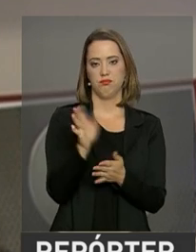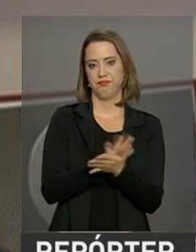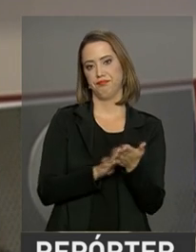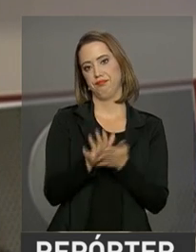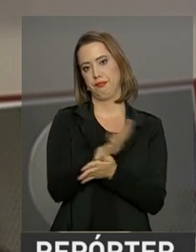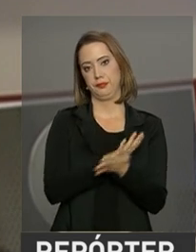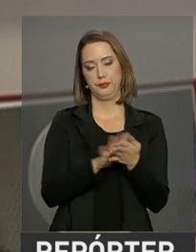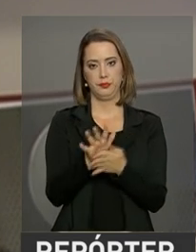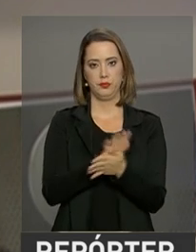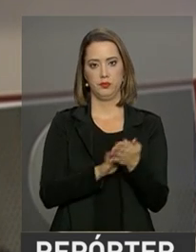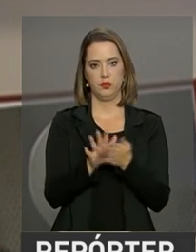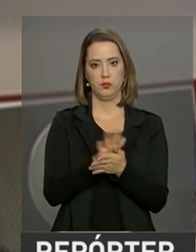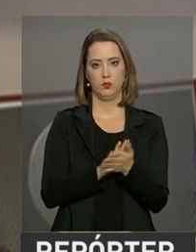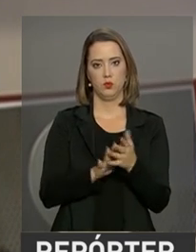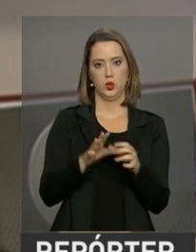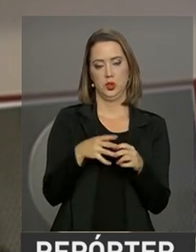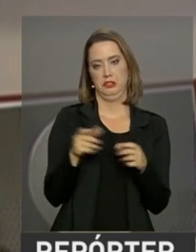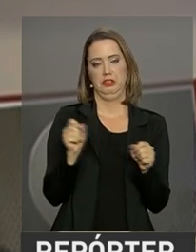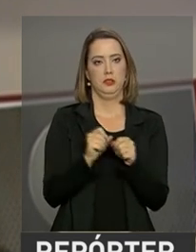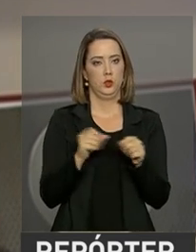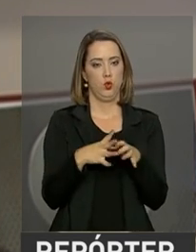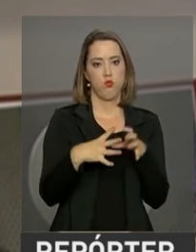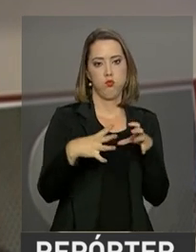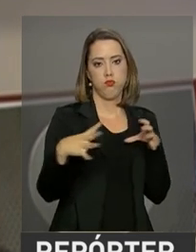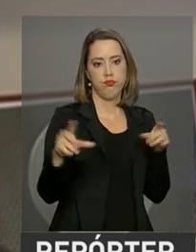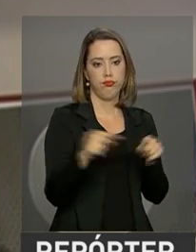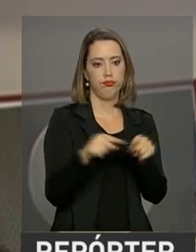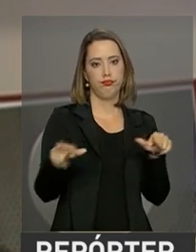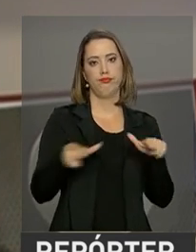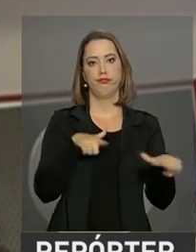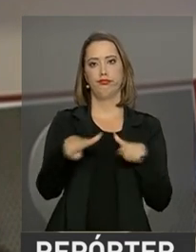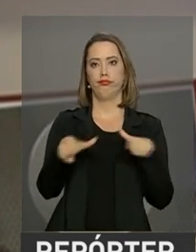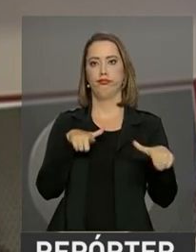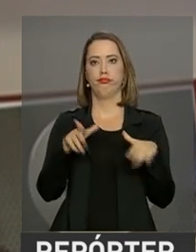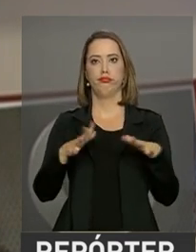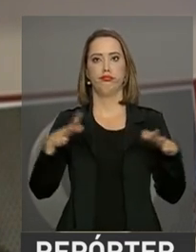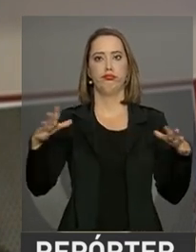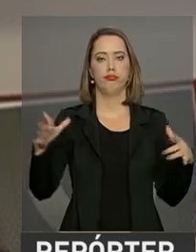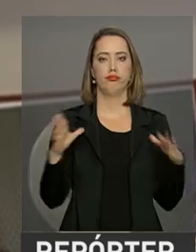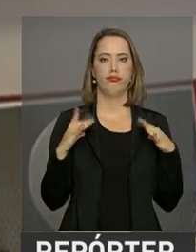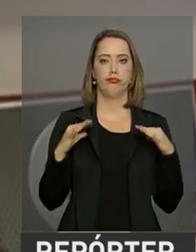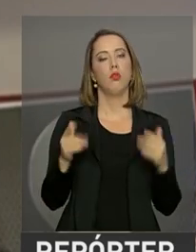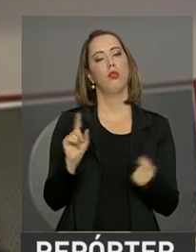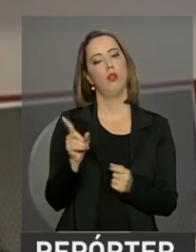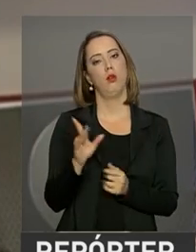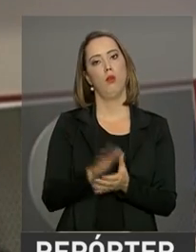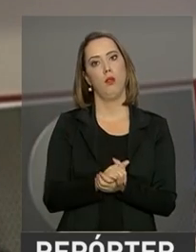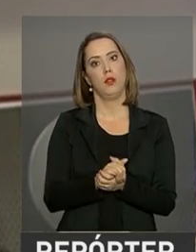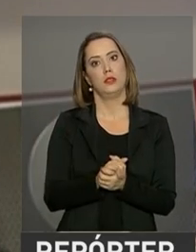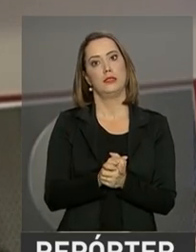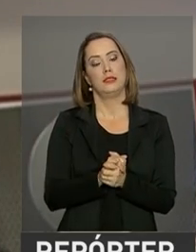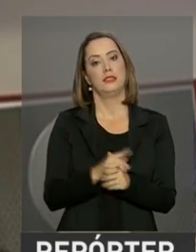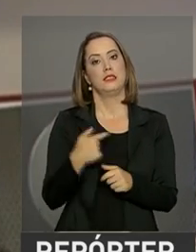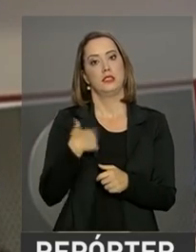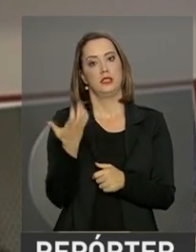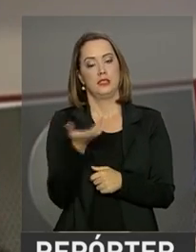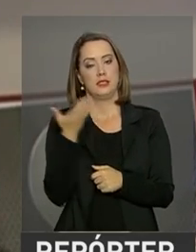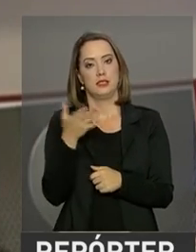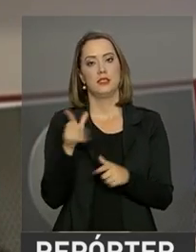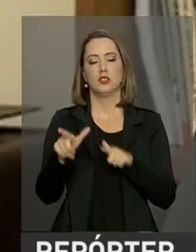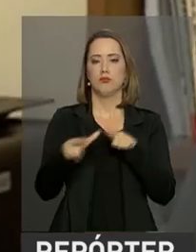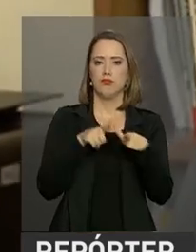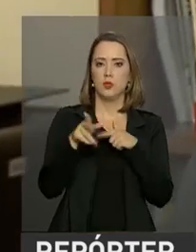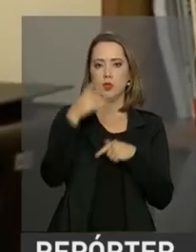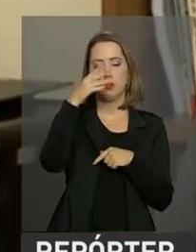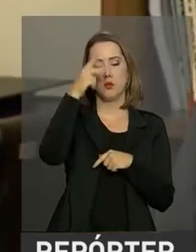eh de montar um baita num escritório ou trabalhar num baita de um escritório não eu quero eu quero trabalhar com essas pessoas mais